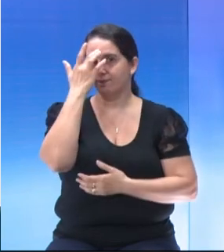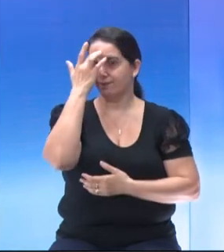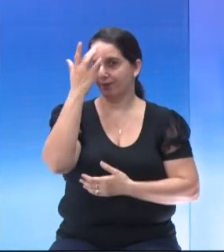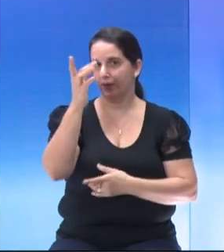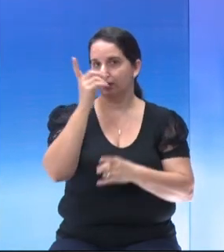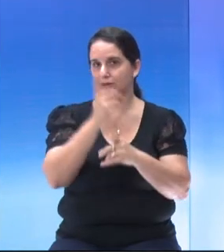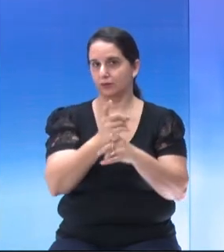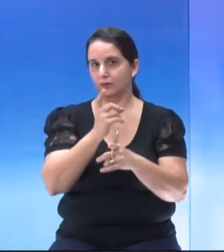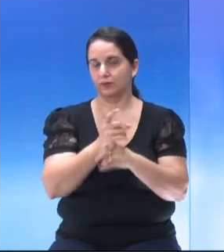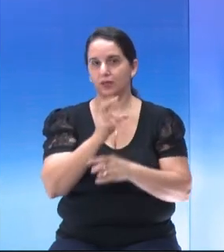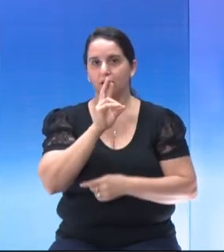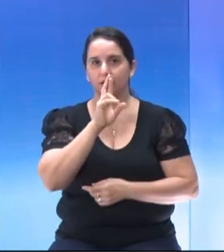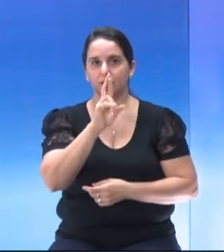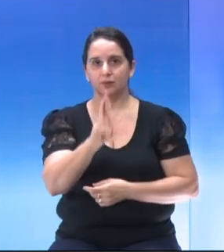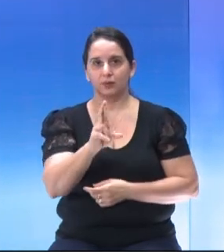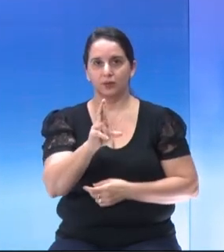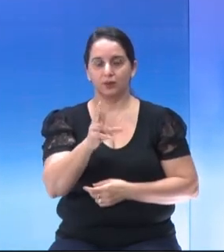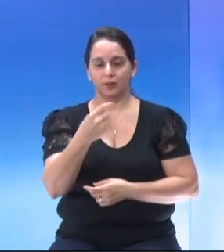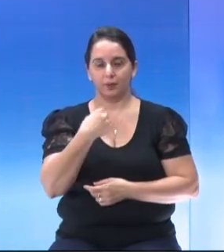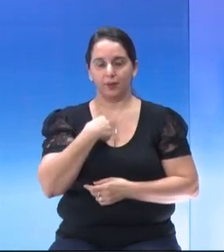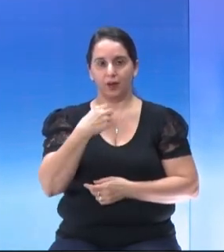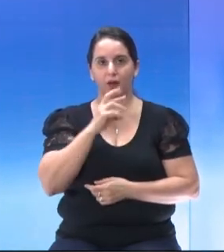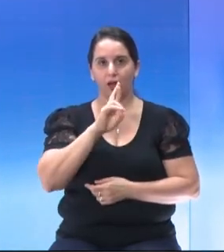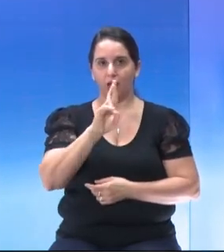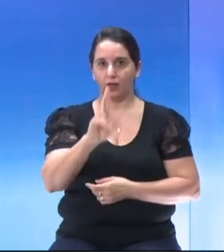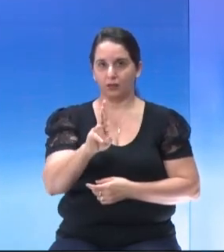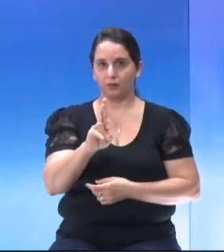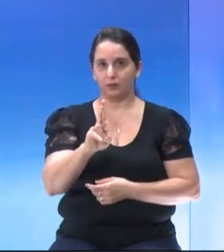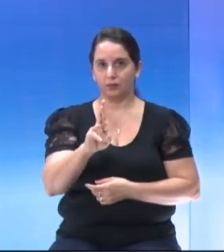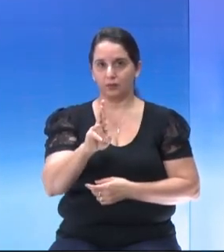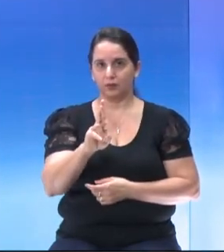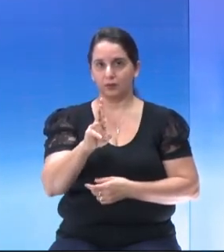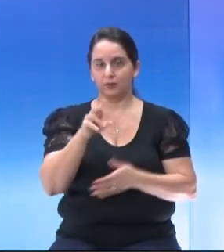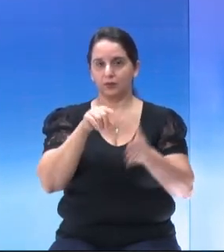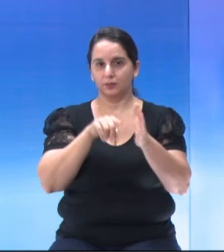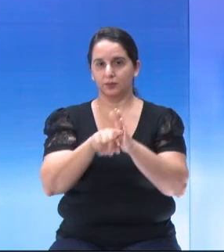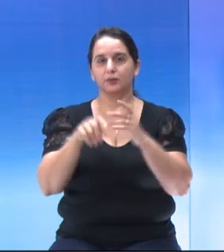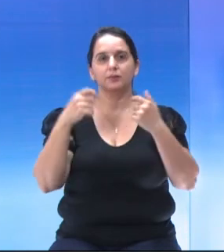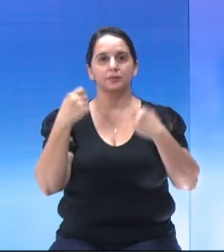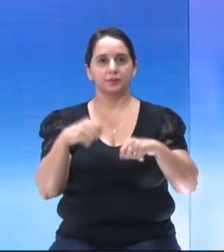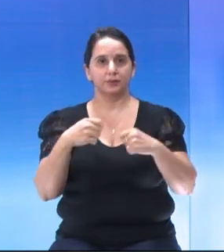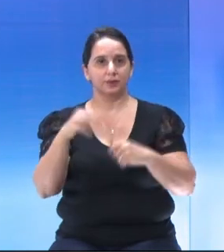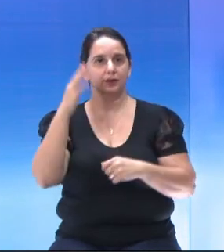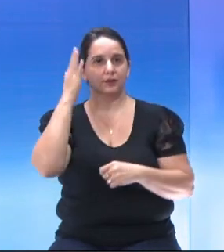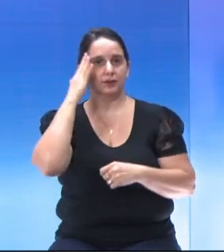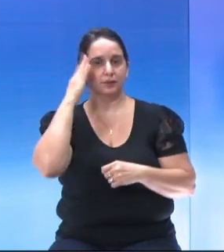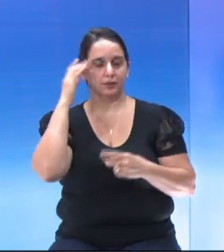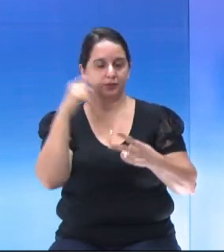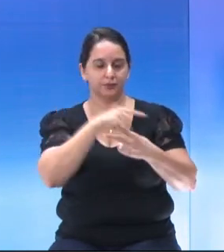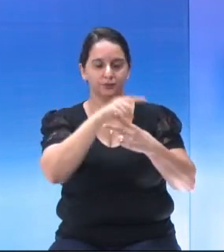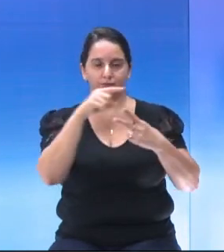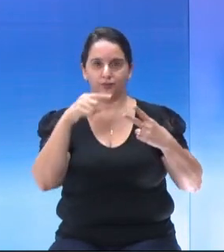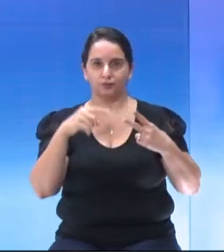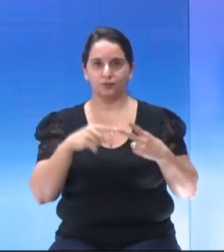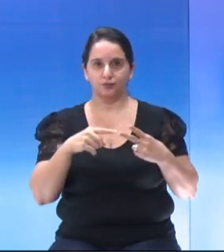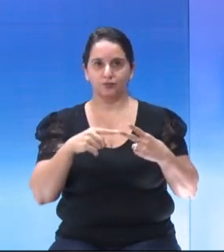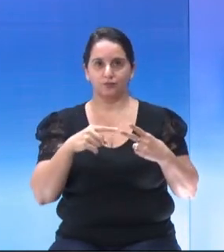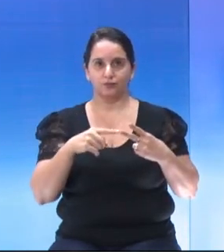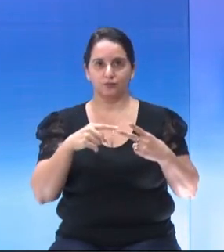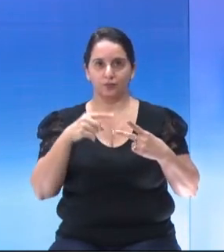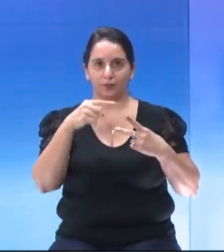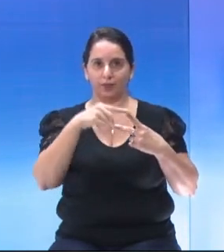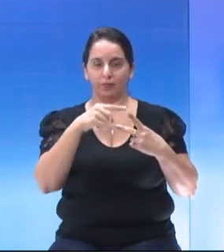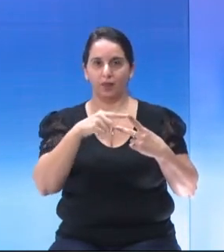é fácil chegar à resposta. Então, para mim responder esse item, eu preciso saber duas